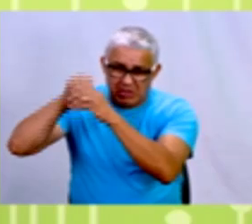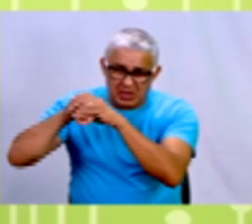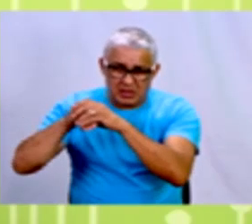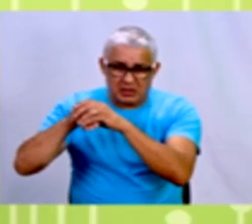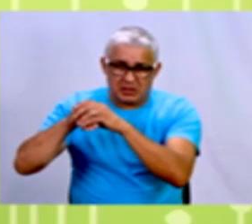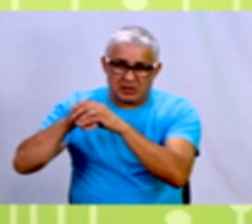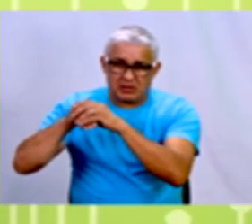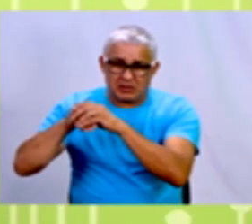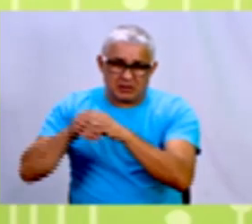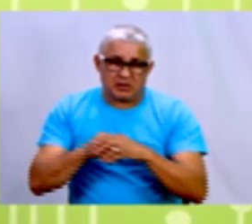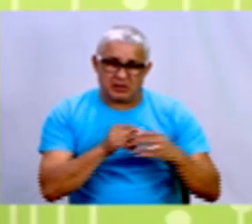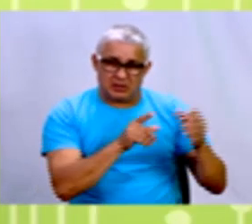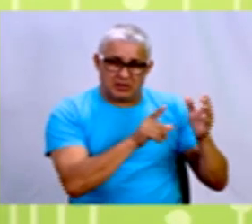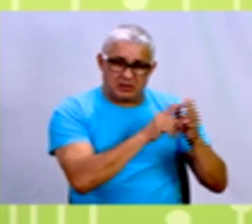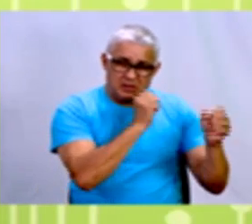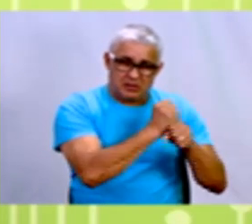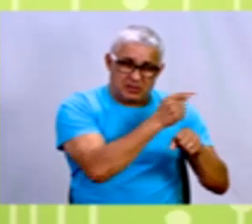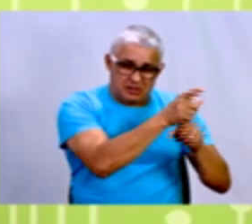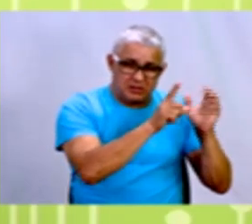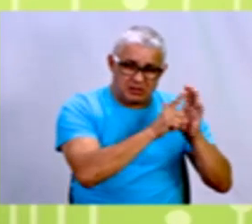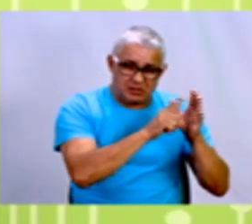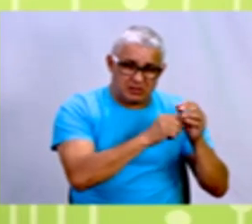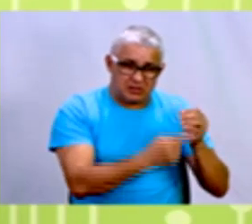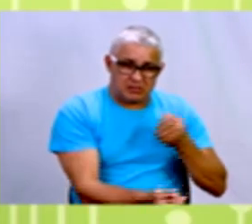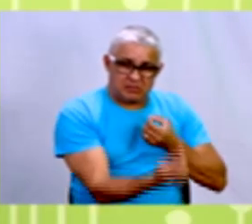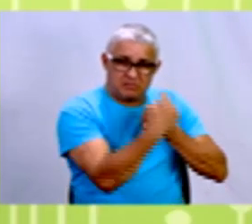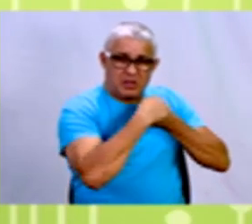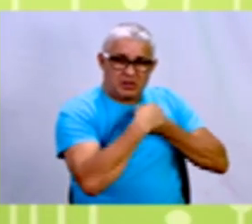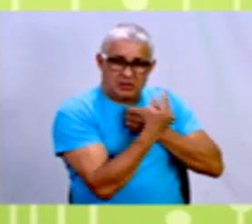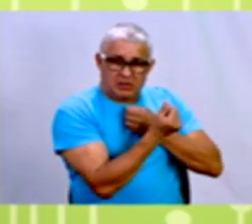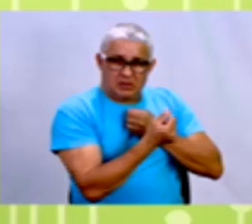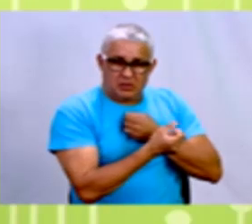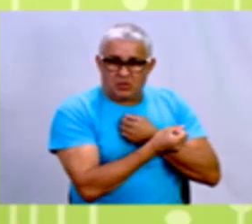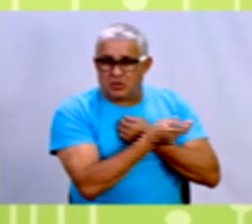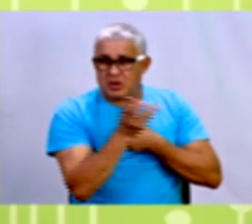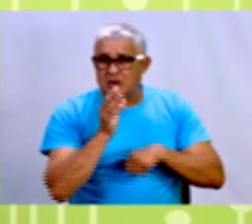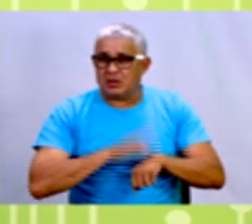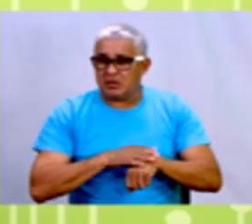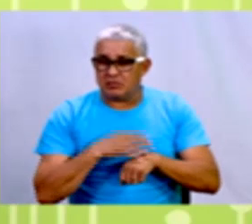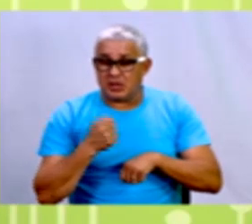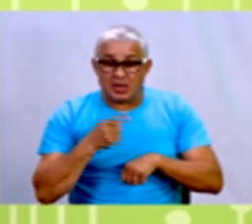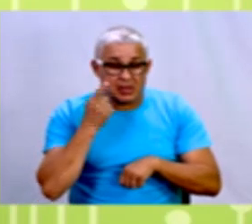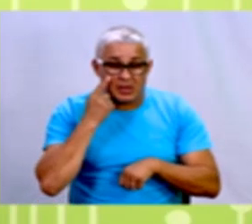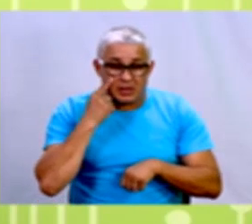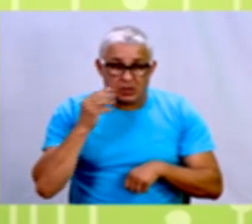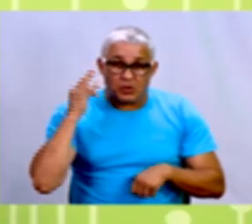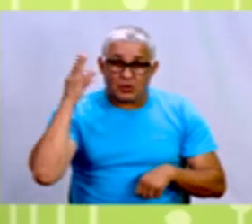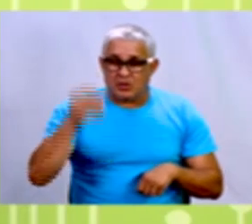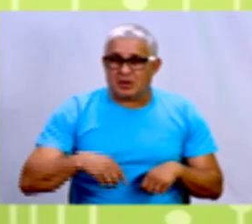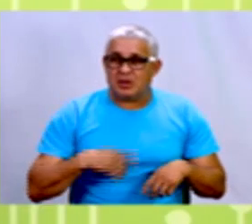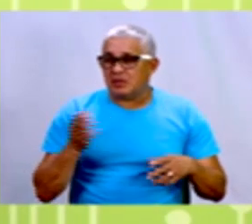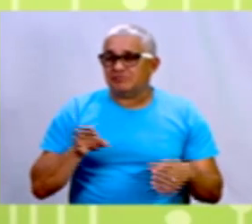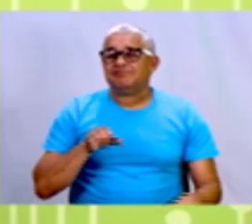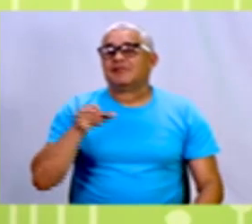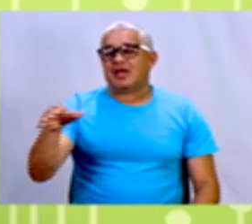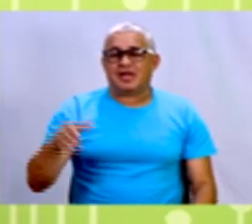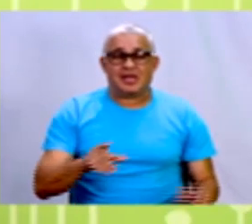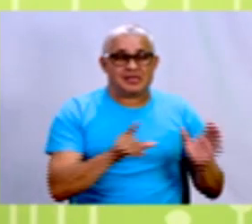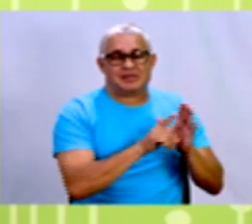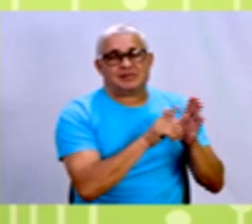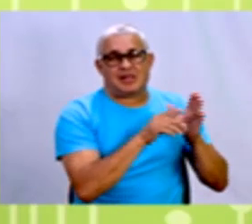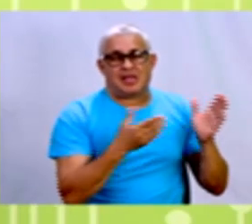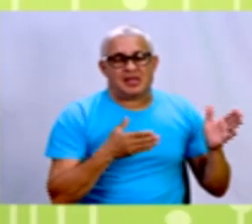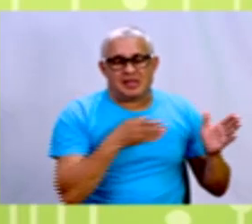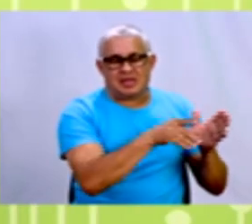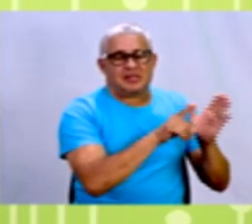loja, ela vai me dar um retorno? Ela vai me dar um retorno em quanto tempo? Então, tudo isso tem que ser visto. Não é simplesmente ir lá montar a loja e ficar esperando.